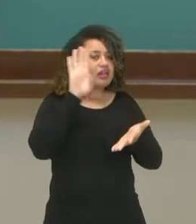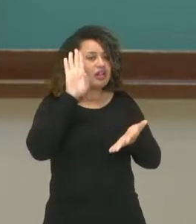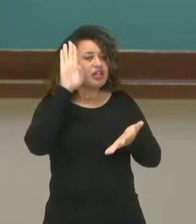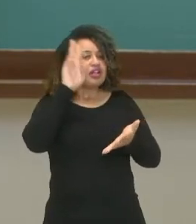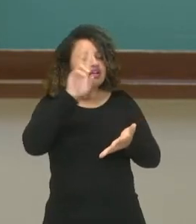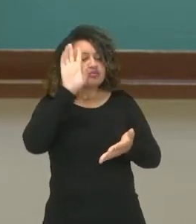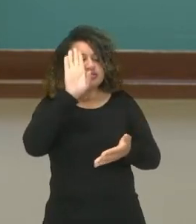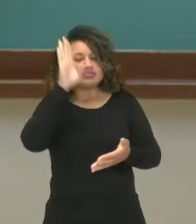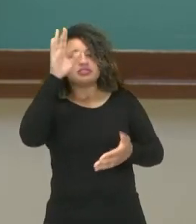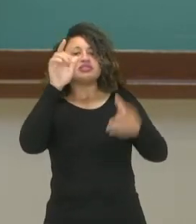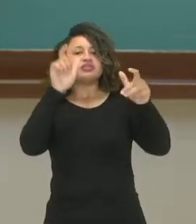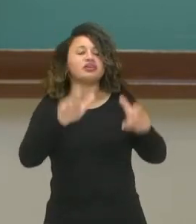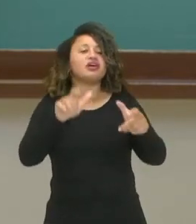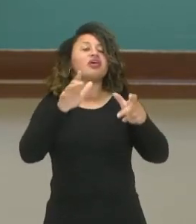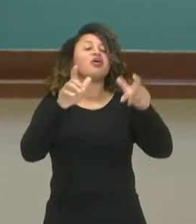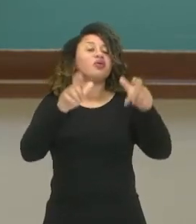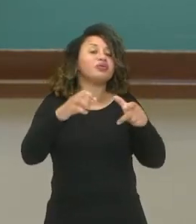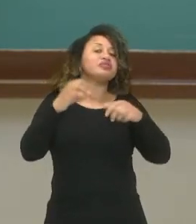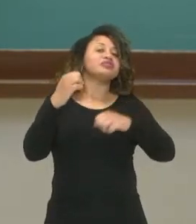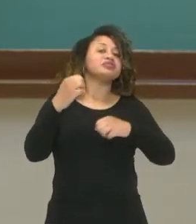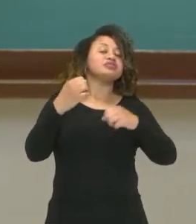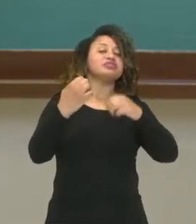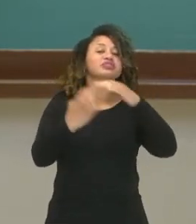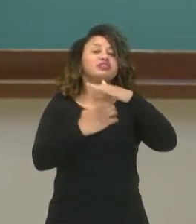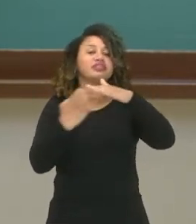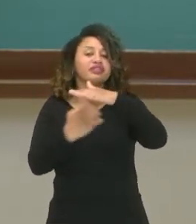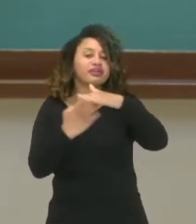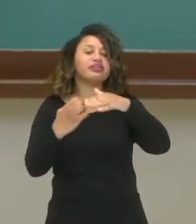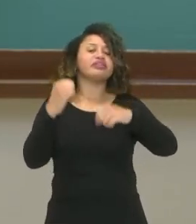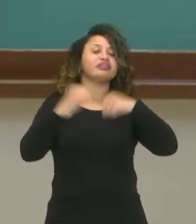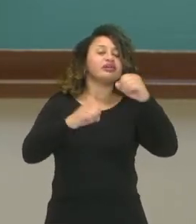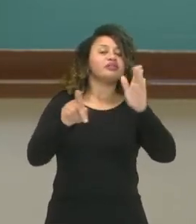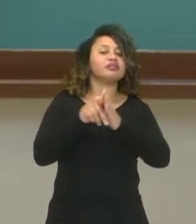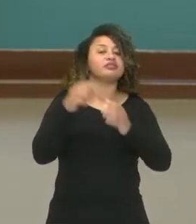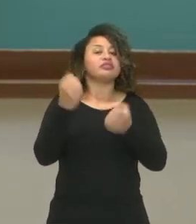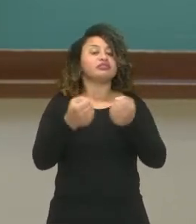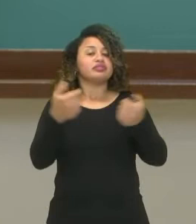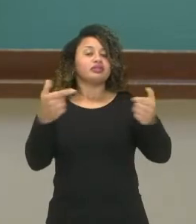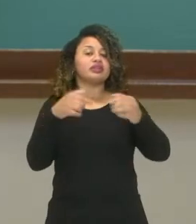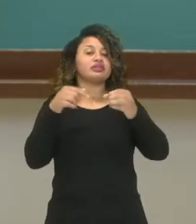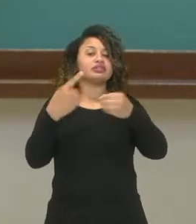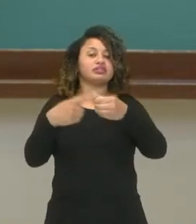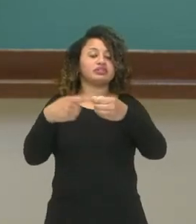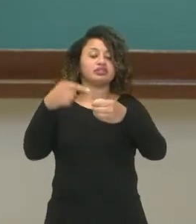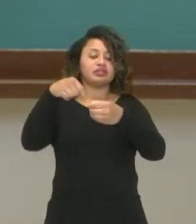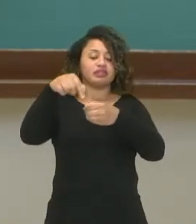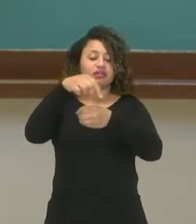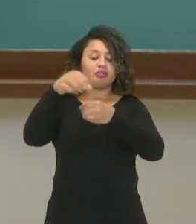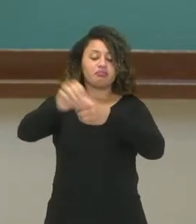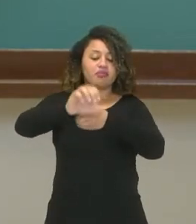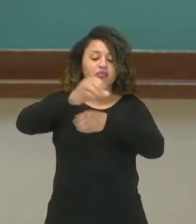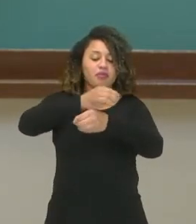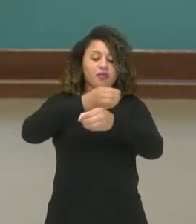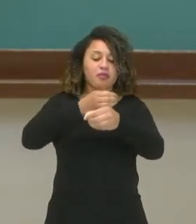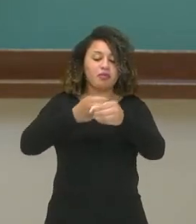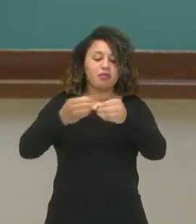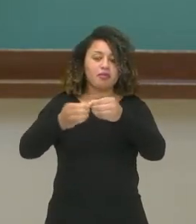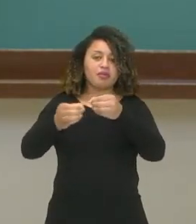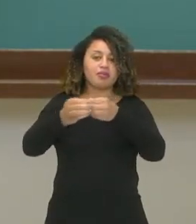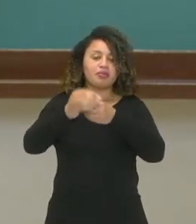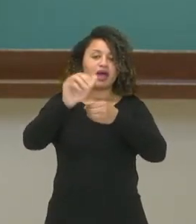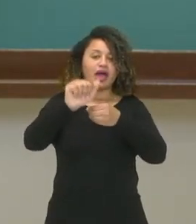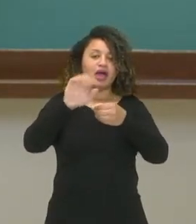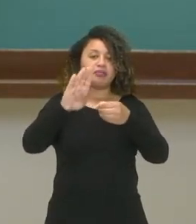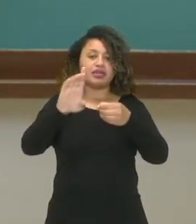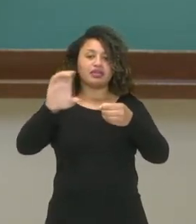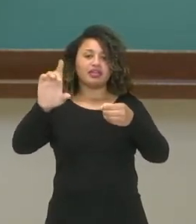aí das indústrias de automóveis, por exemplo? O entorno da cidade de São Paulo, na região do chamado ABCD paulista. Então